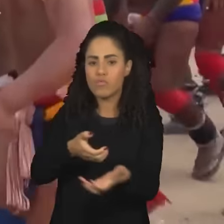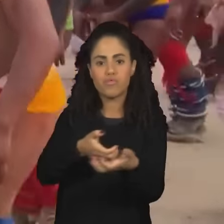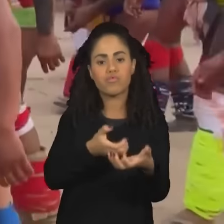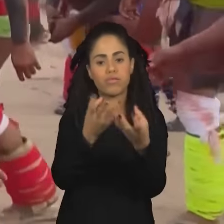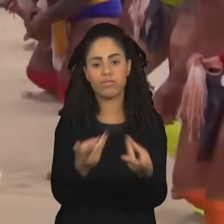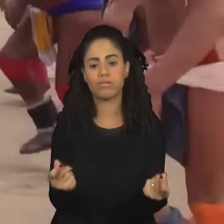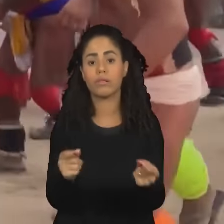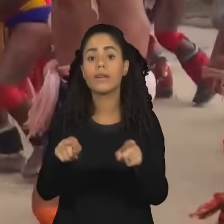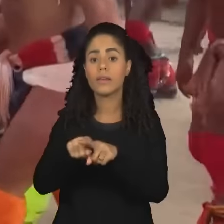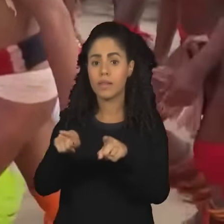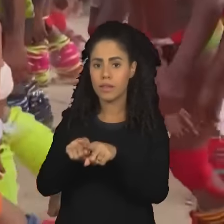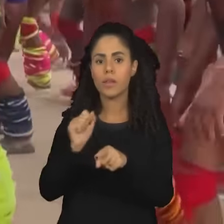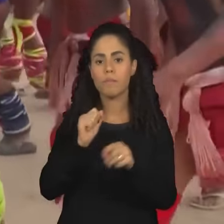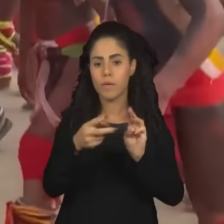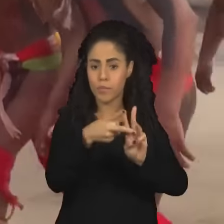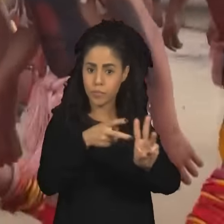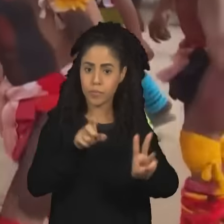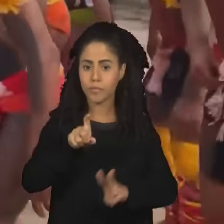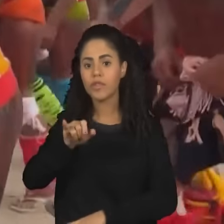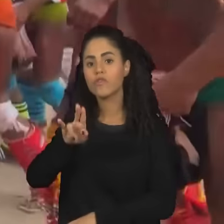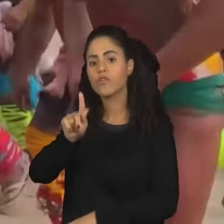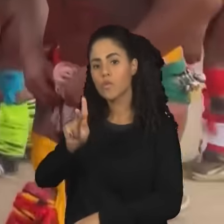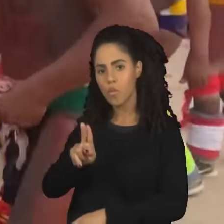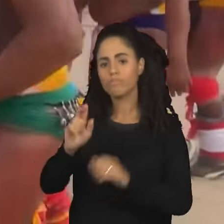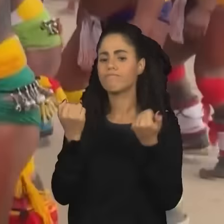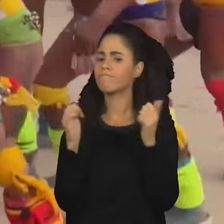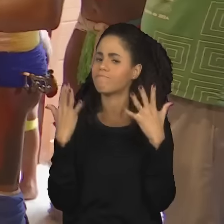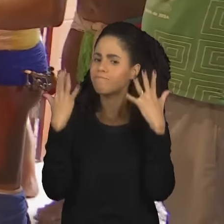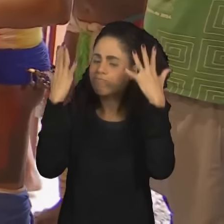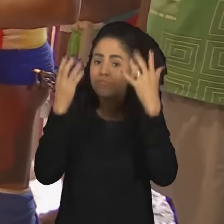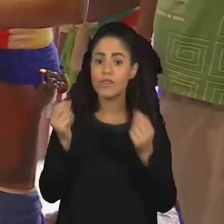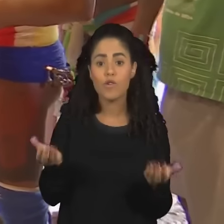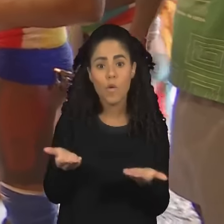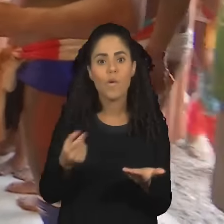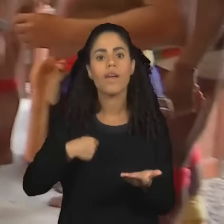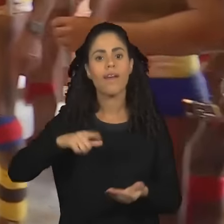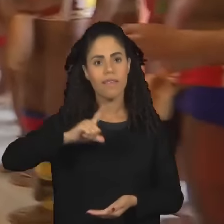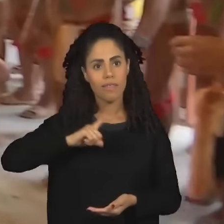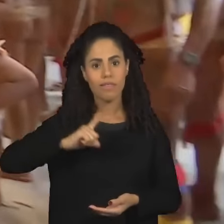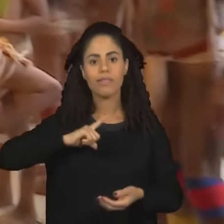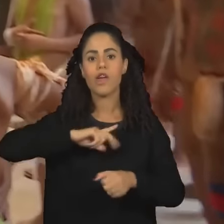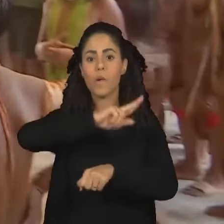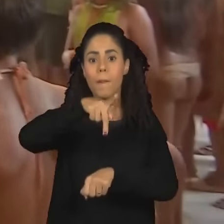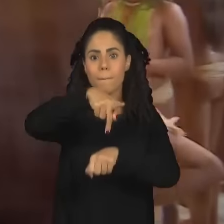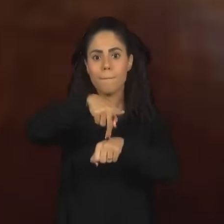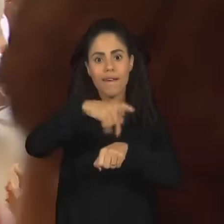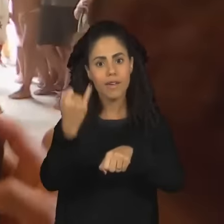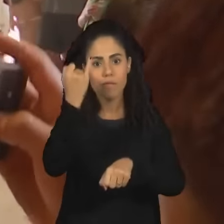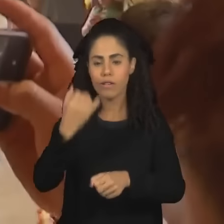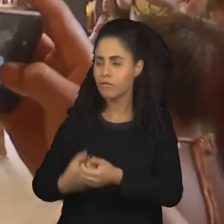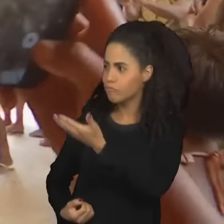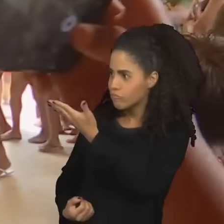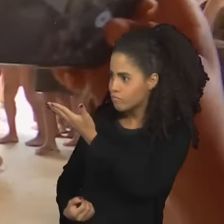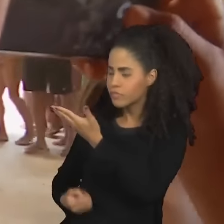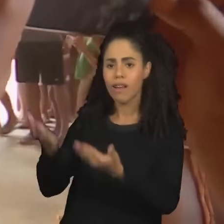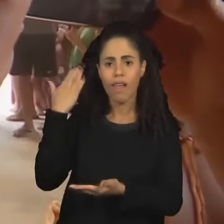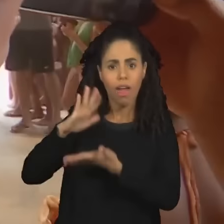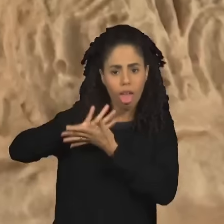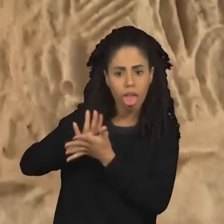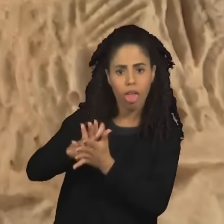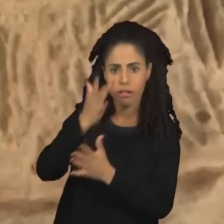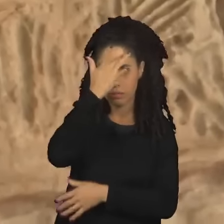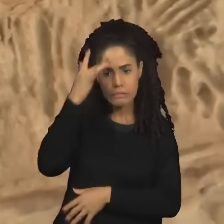E os povos indígenas do Alto Xingu comemoram a entrega de uma réplica da Gruta Sagrada que foi destruída por